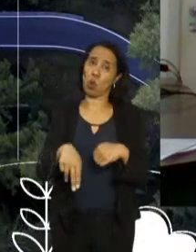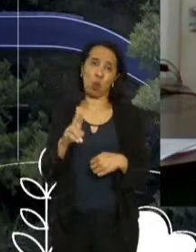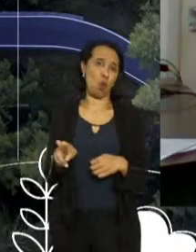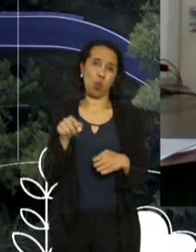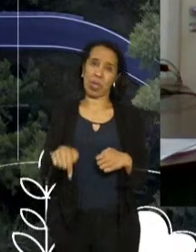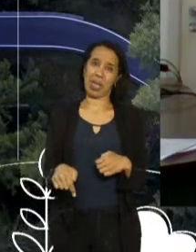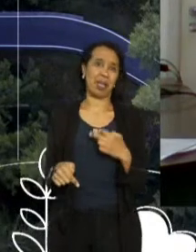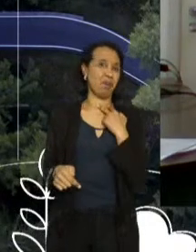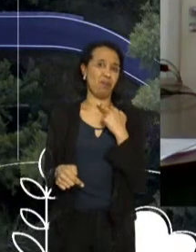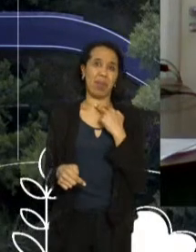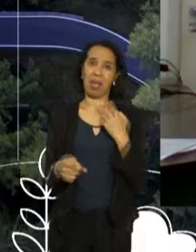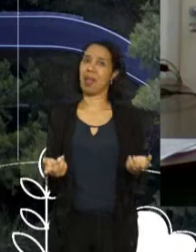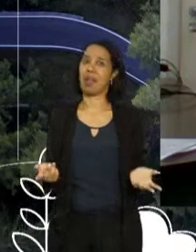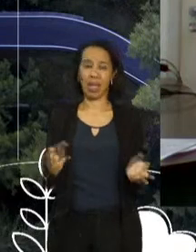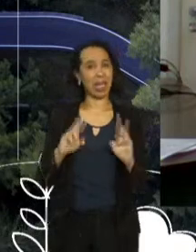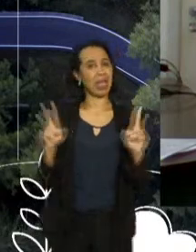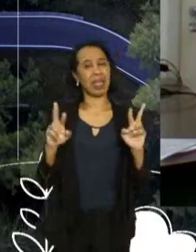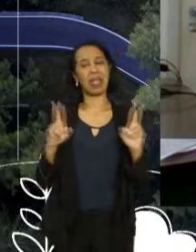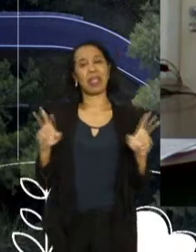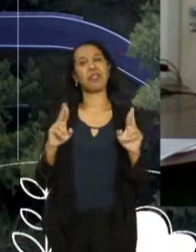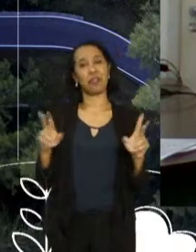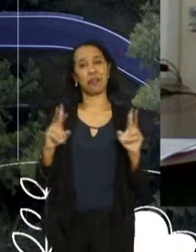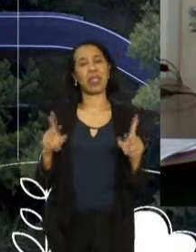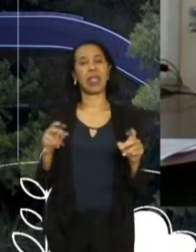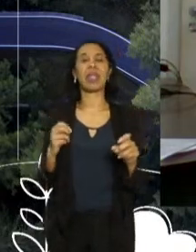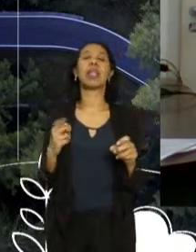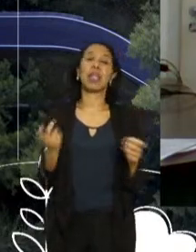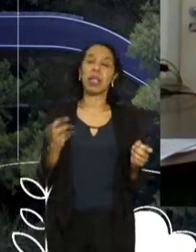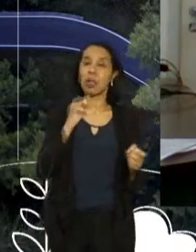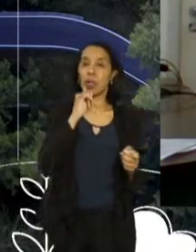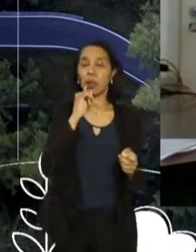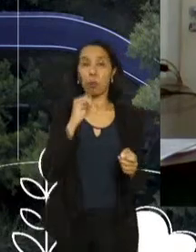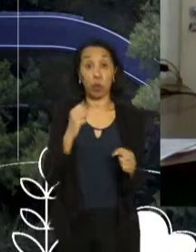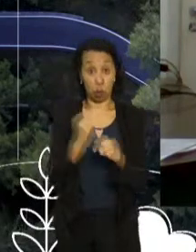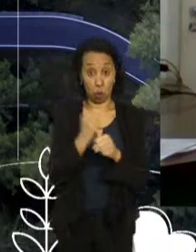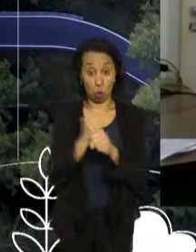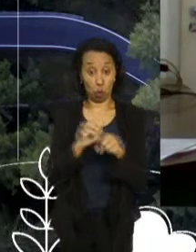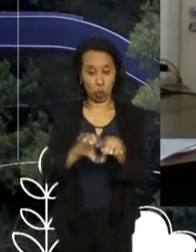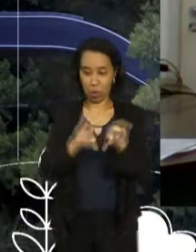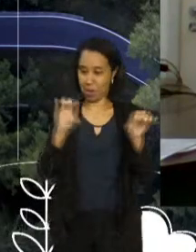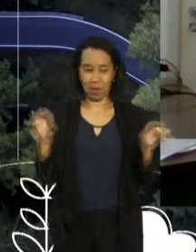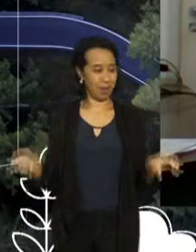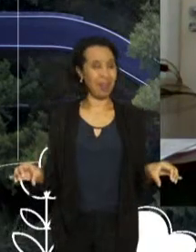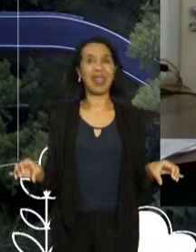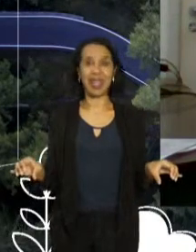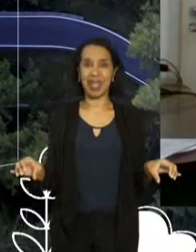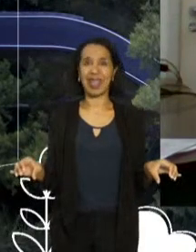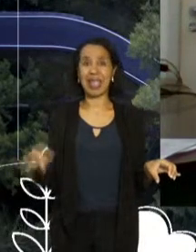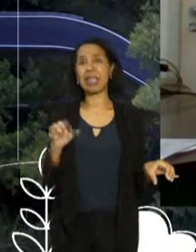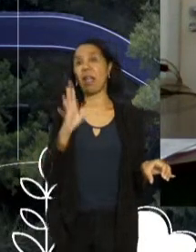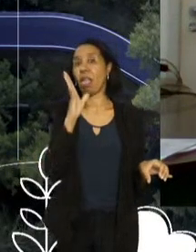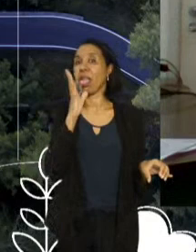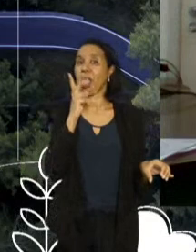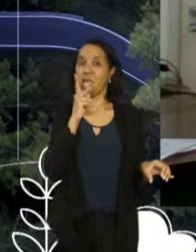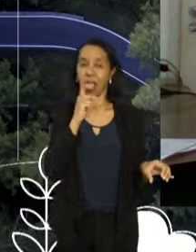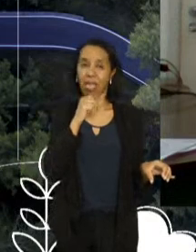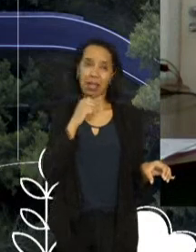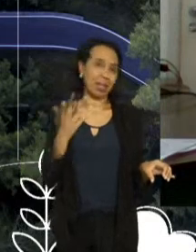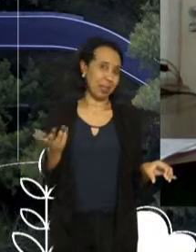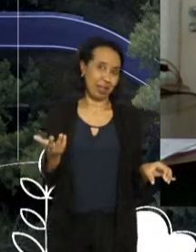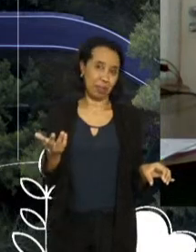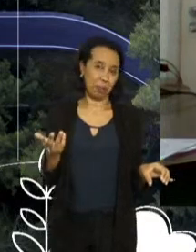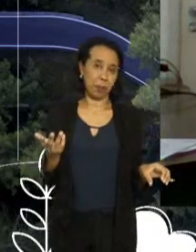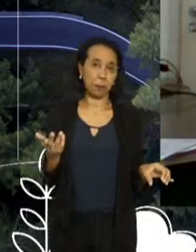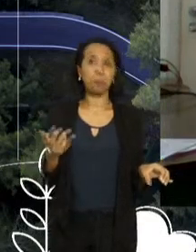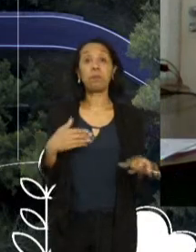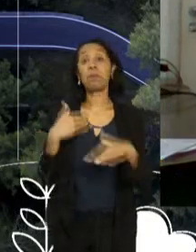dispomos. E essa é diferente de fazer uma ponte. Se você adia a construção de uma ponte, você vai demorar só para passar nela. Mas